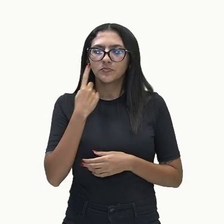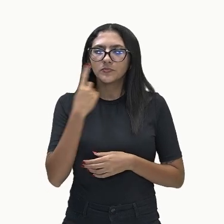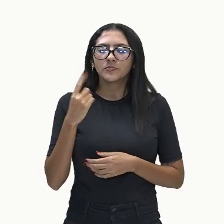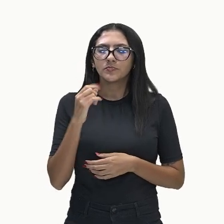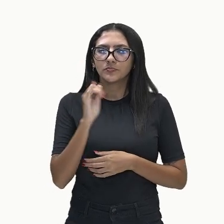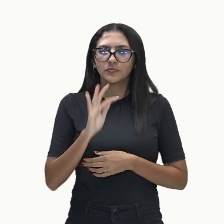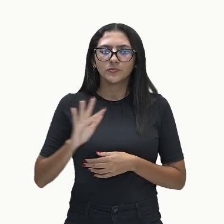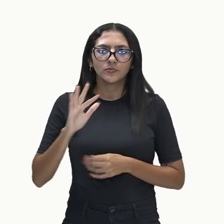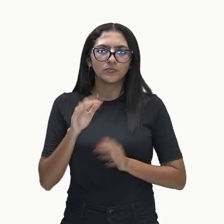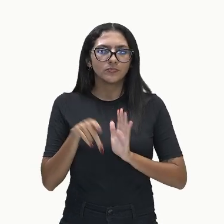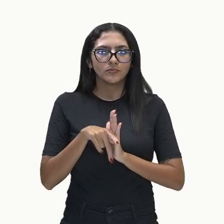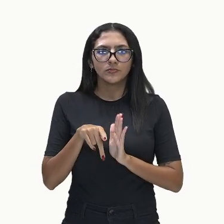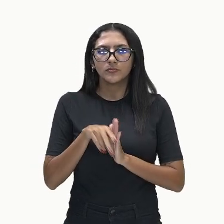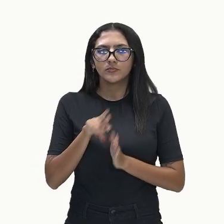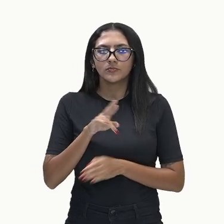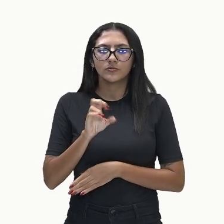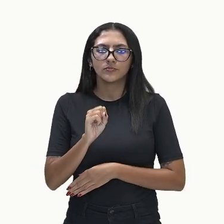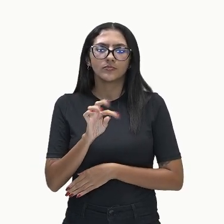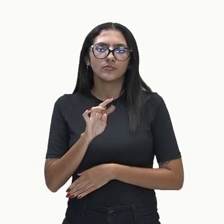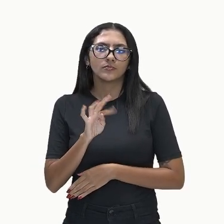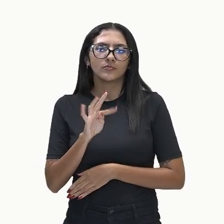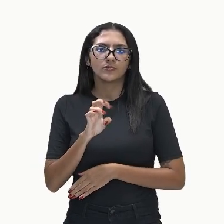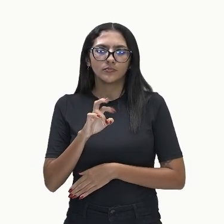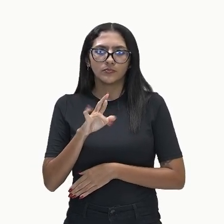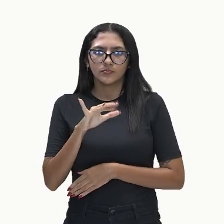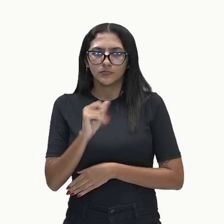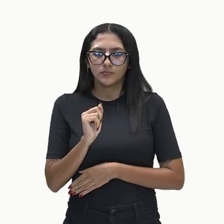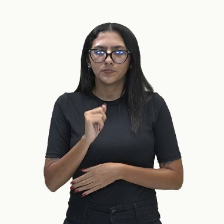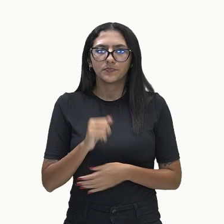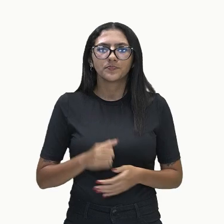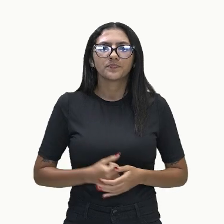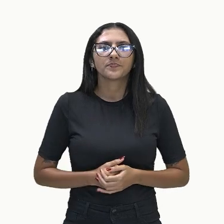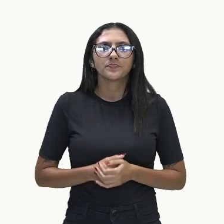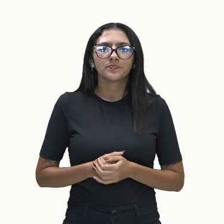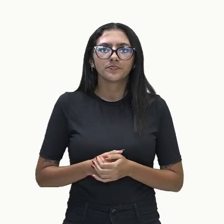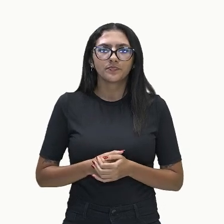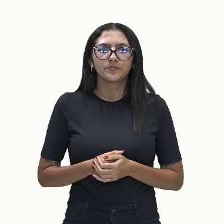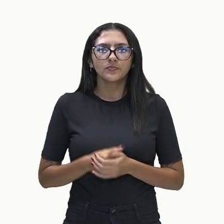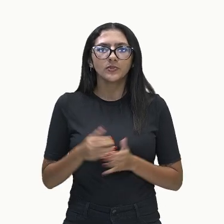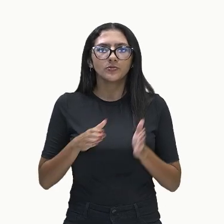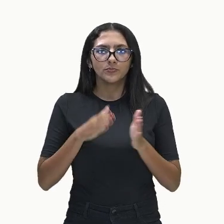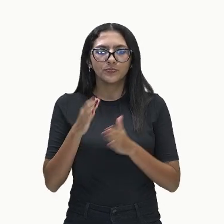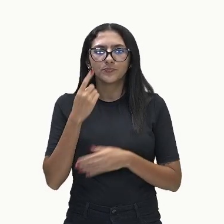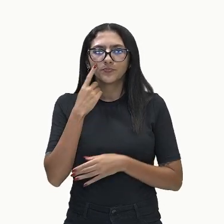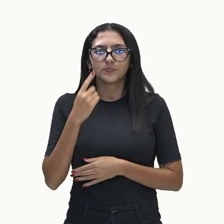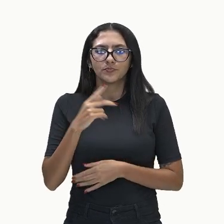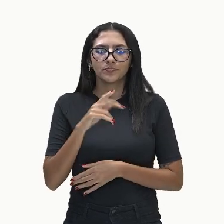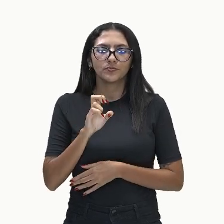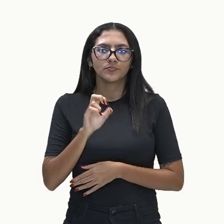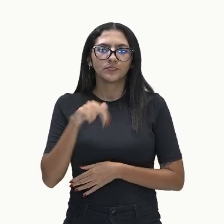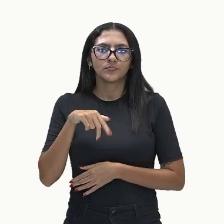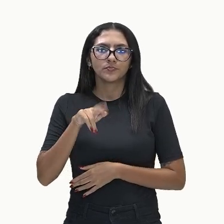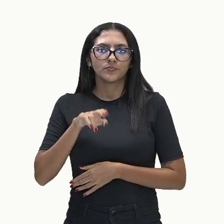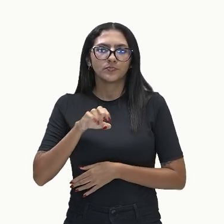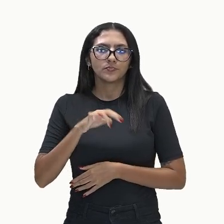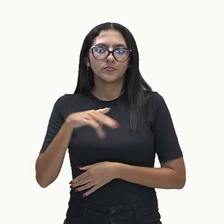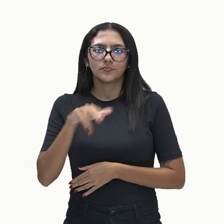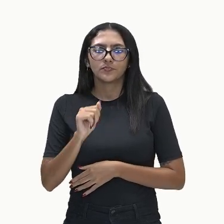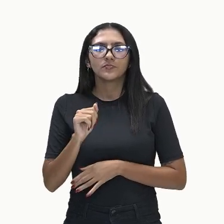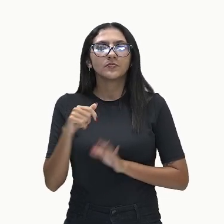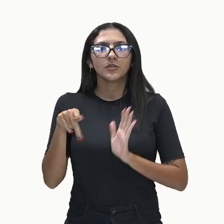Artéria pulmonar. Na pequena circulação, que é a que ocorre no